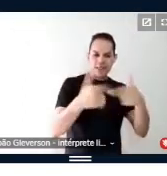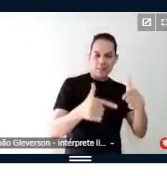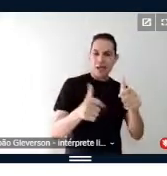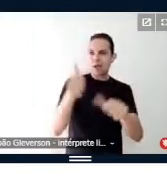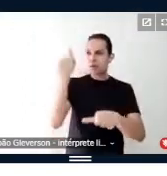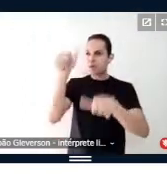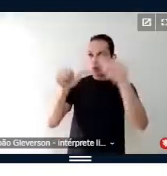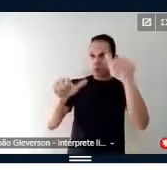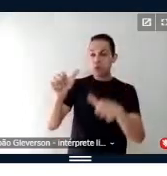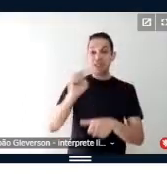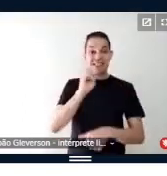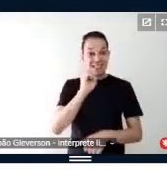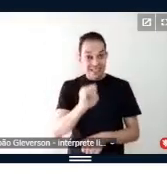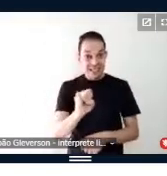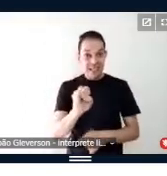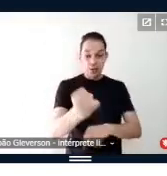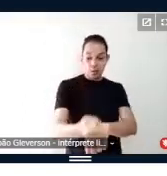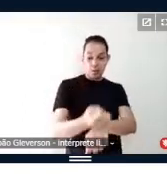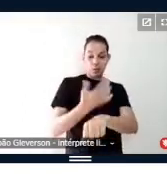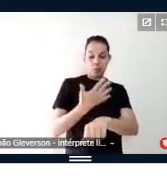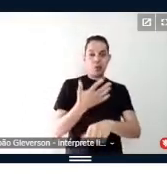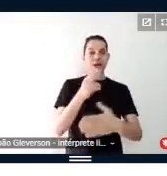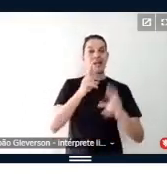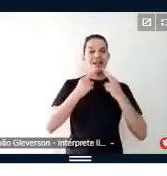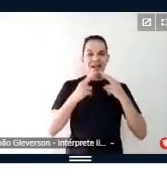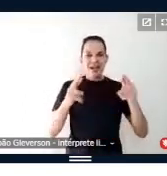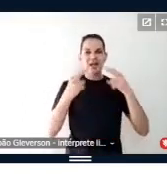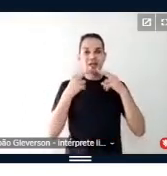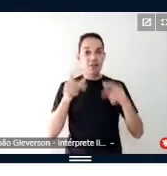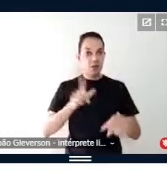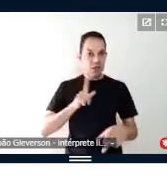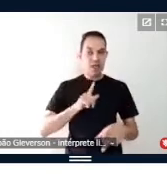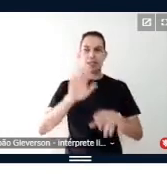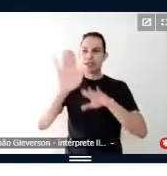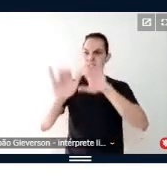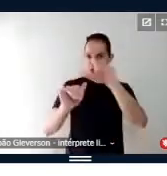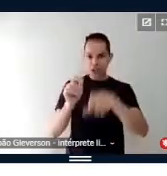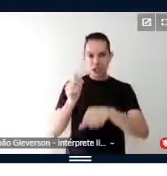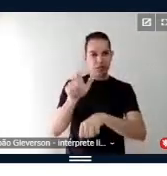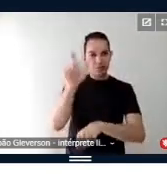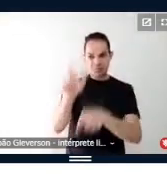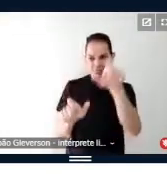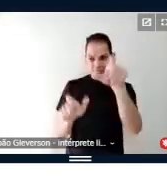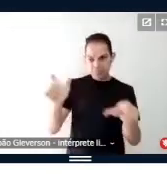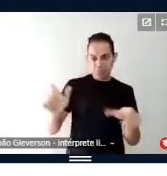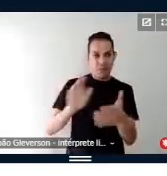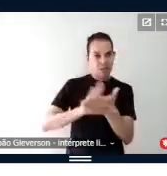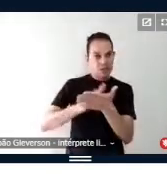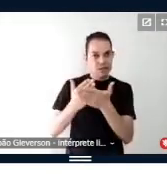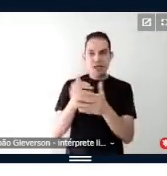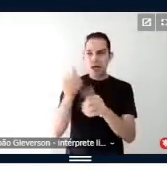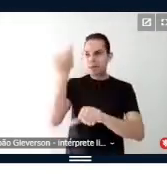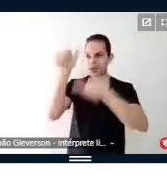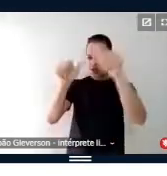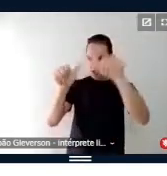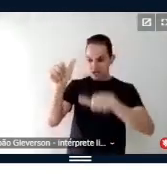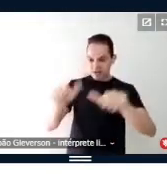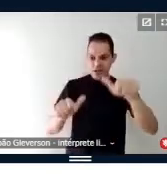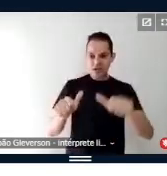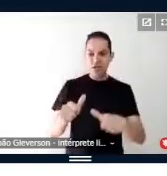isso pode estar descrito no trabalho do Pierre Aguaio, 2021 está bem escrito lá,